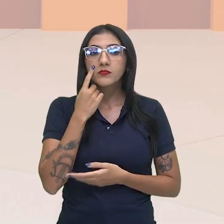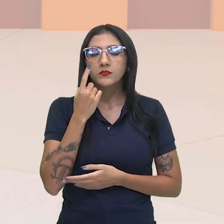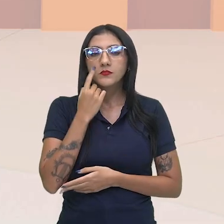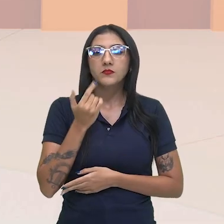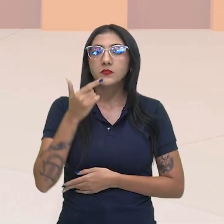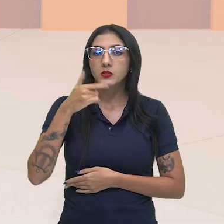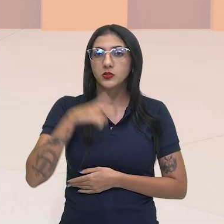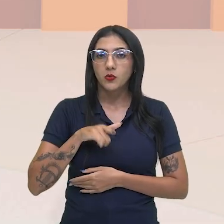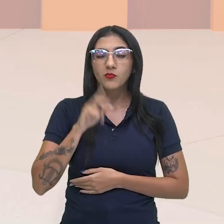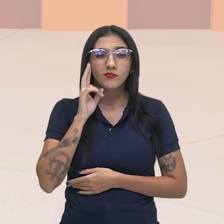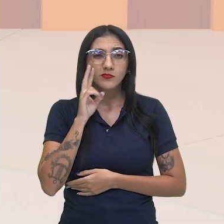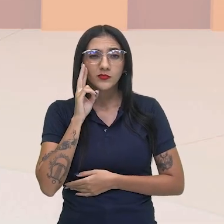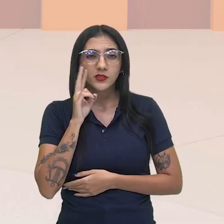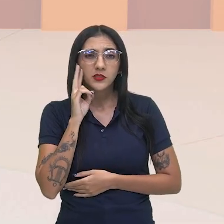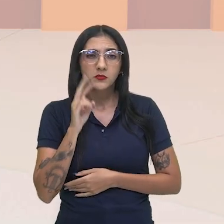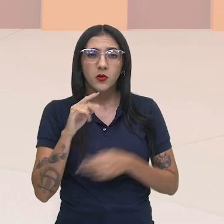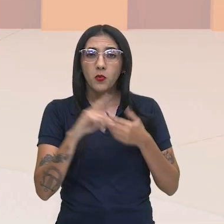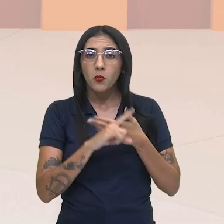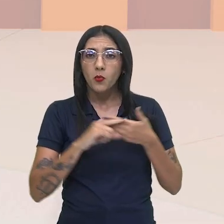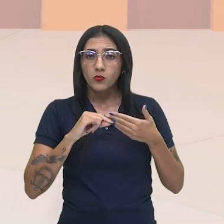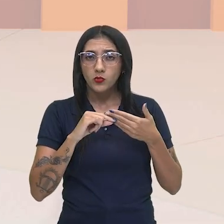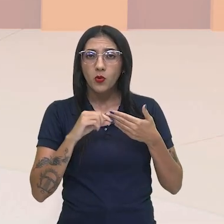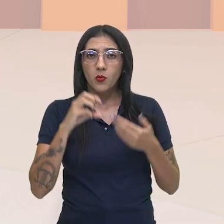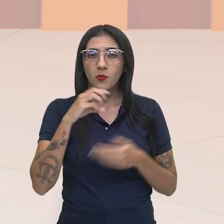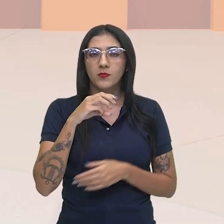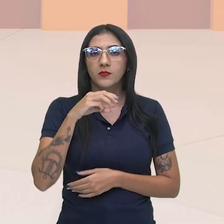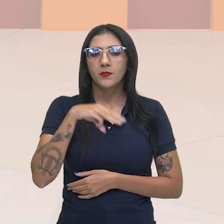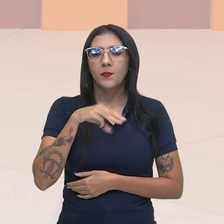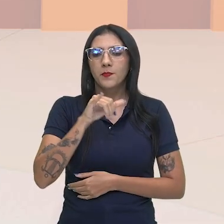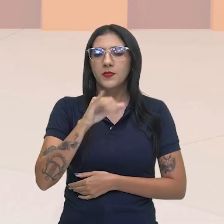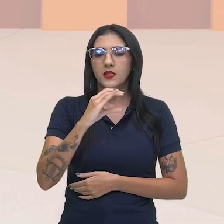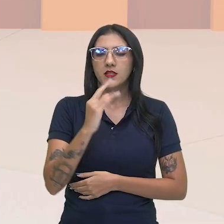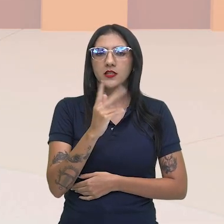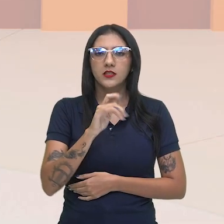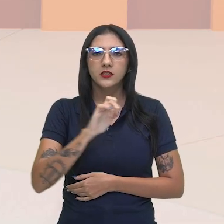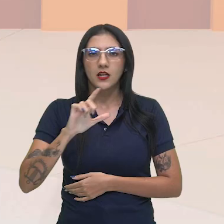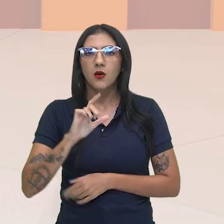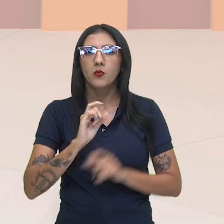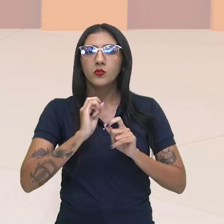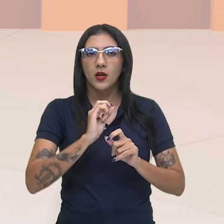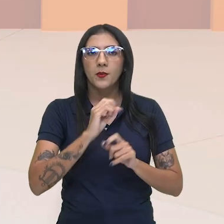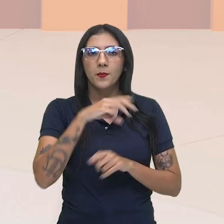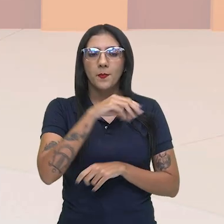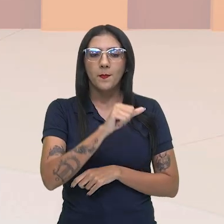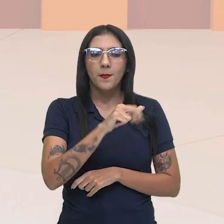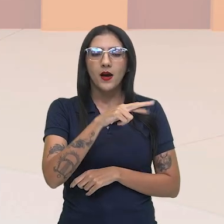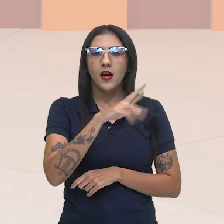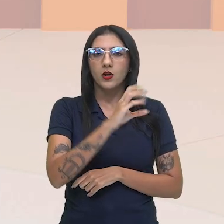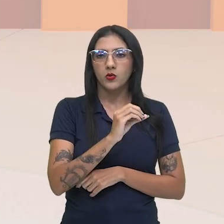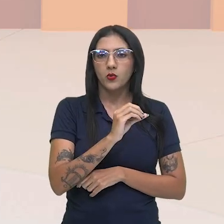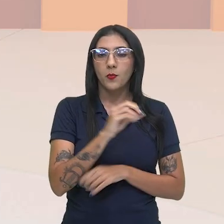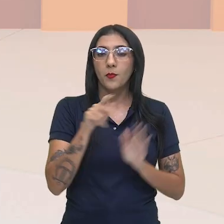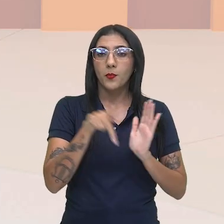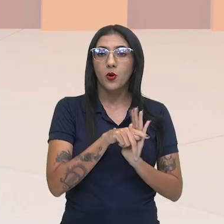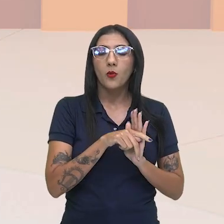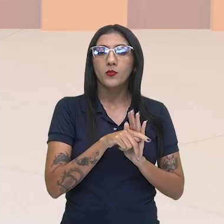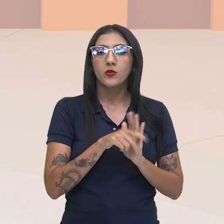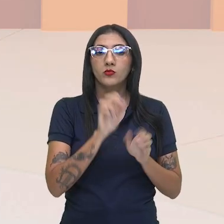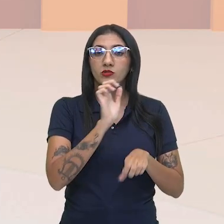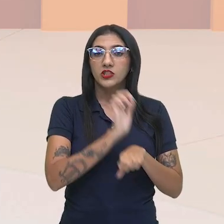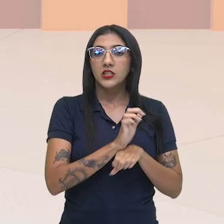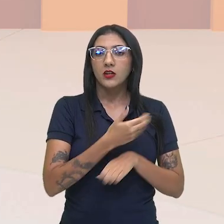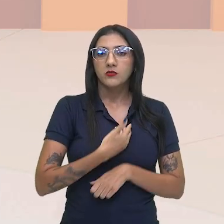falando de Michel Foucault. Então, a macrofísica é o Estado, quem detém esse poder, e a microfísica é como se o